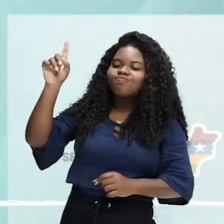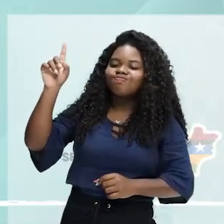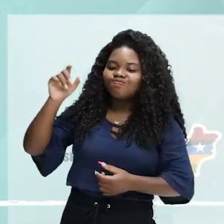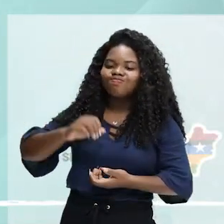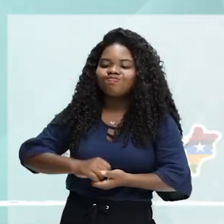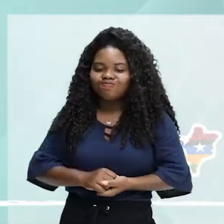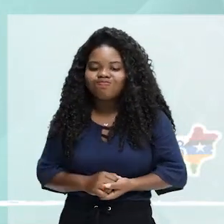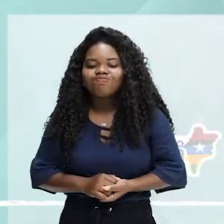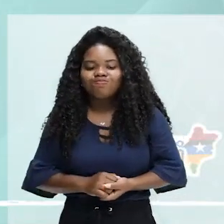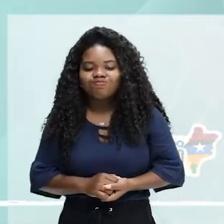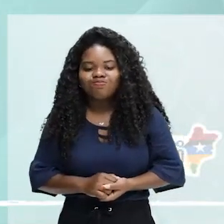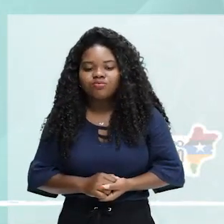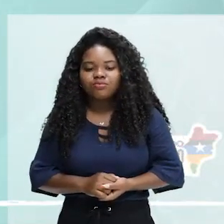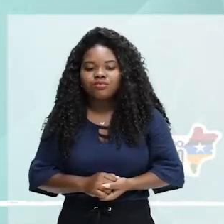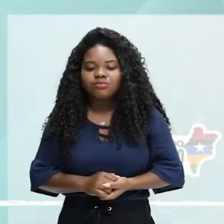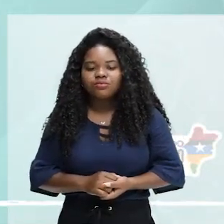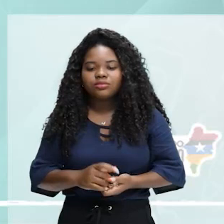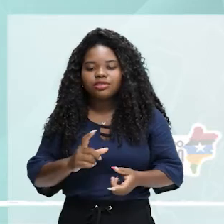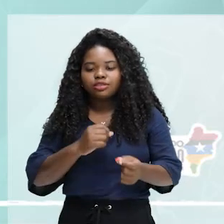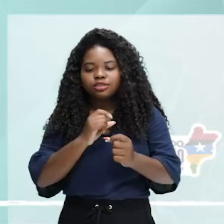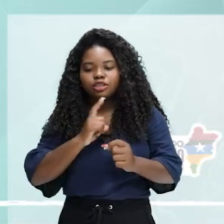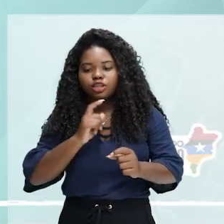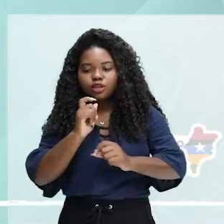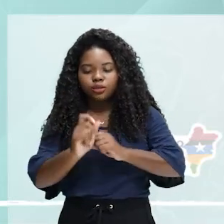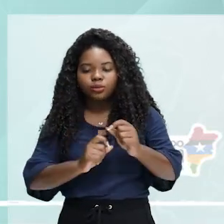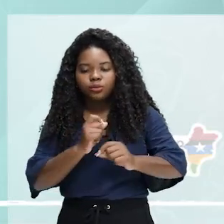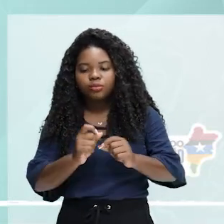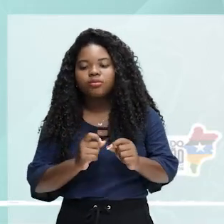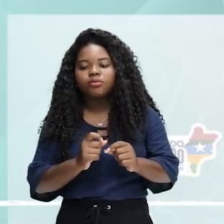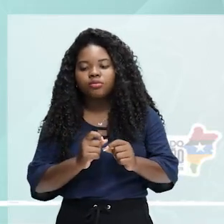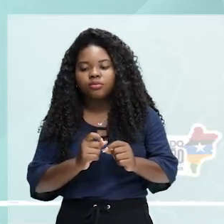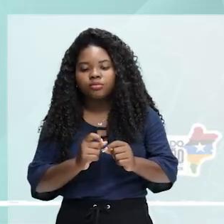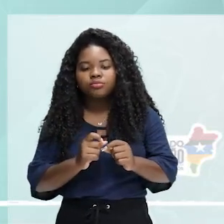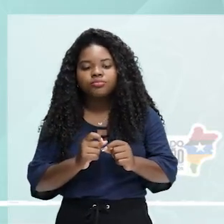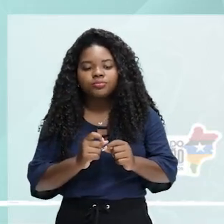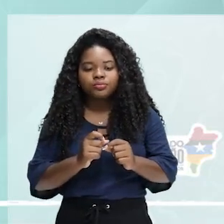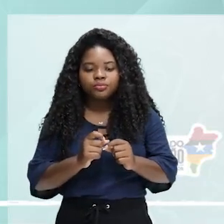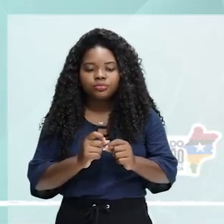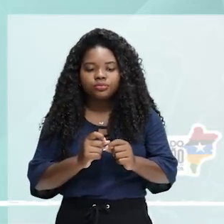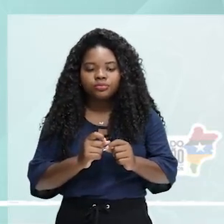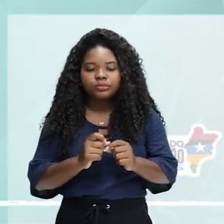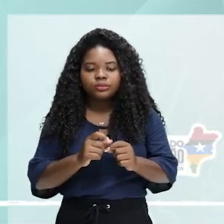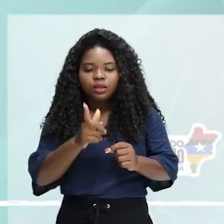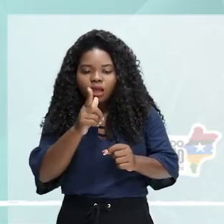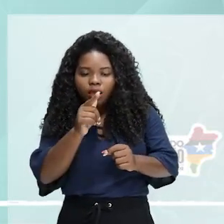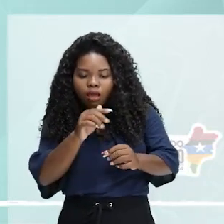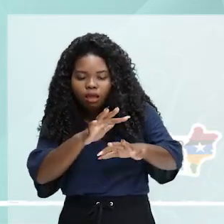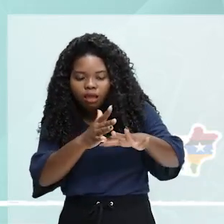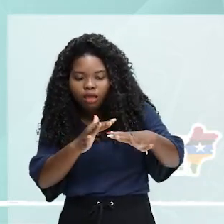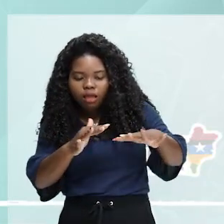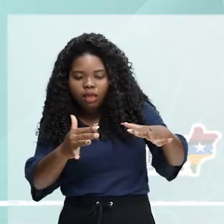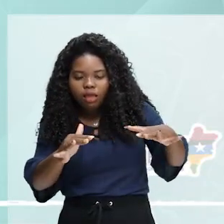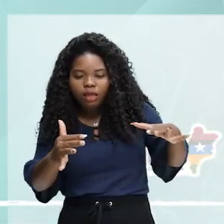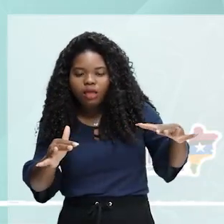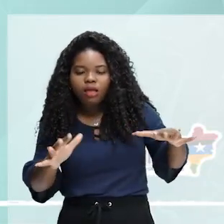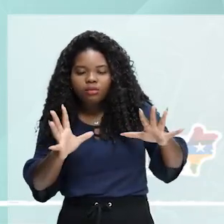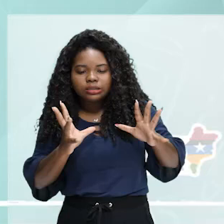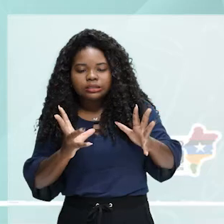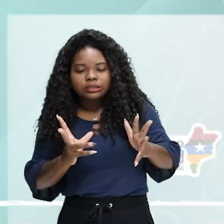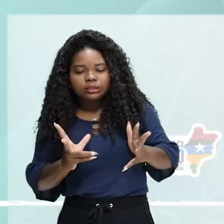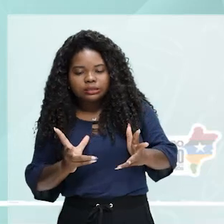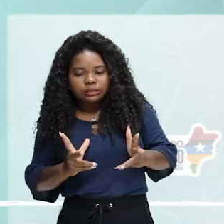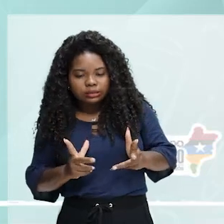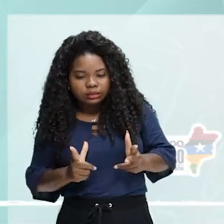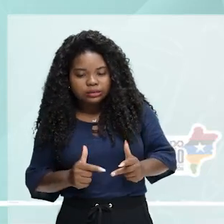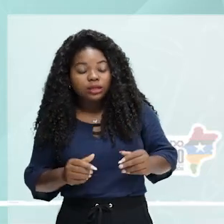arvoredo, cortada por cristalinas e marejantes águas de ribeiro.